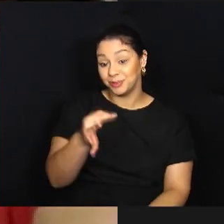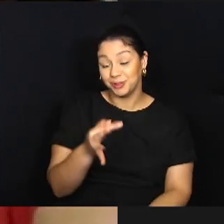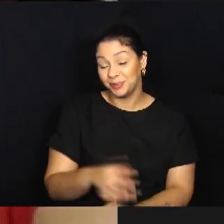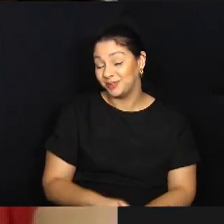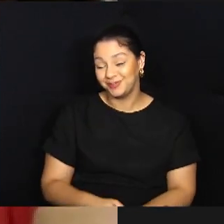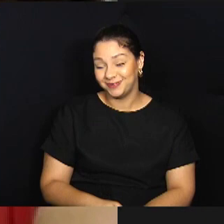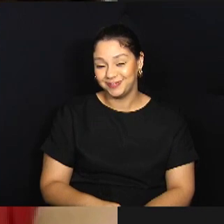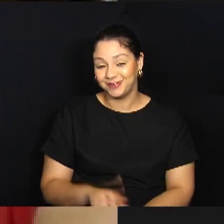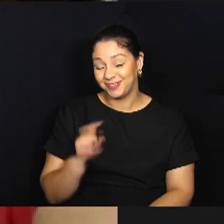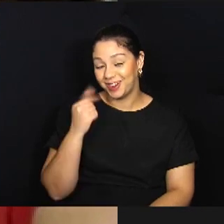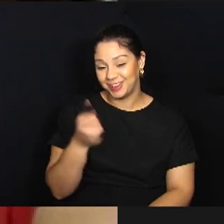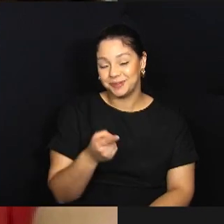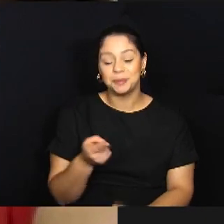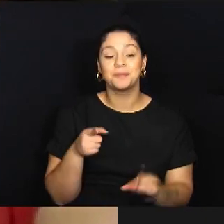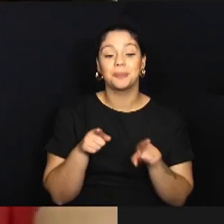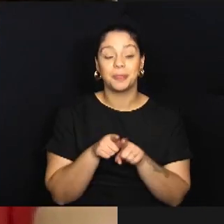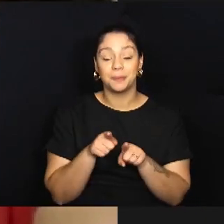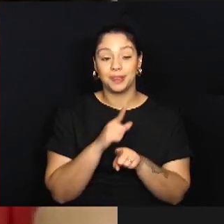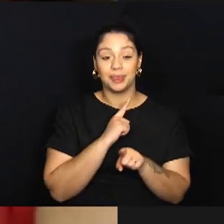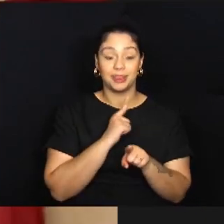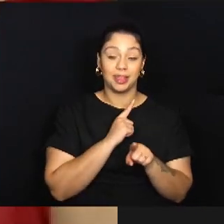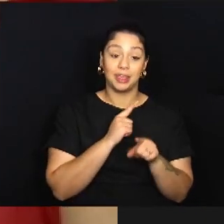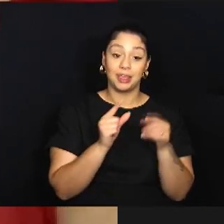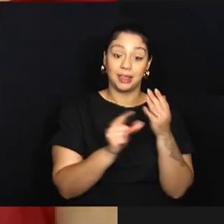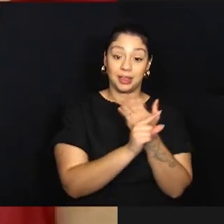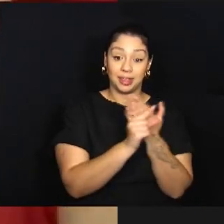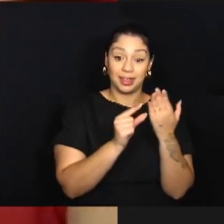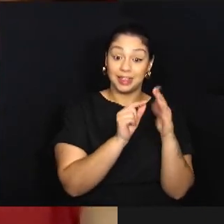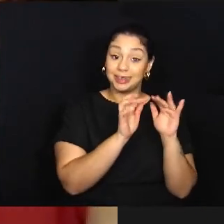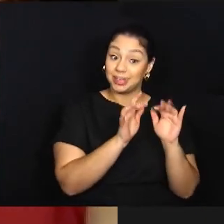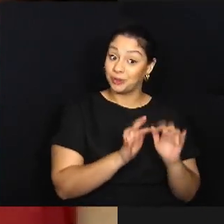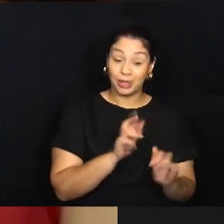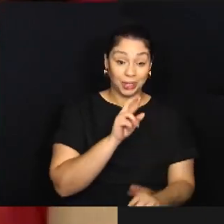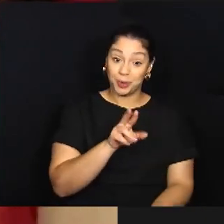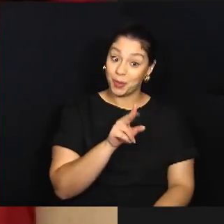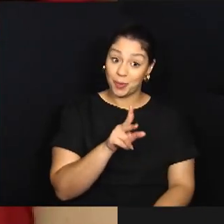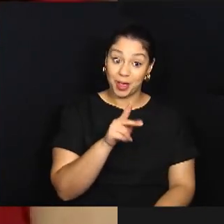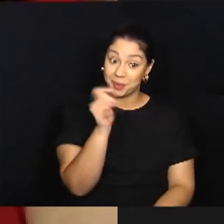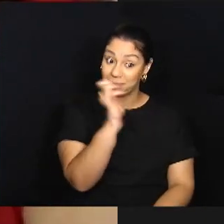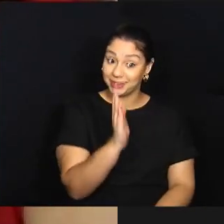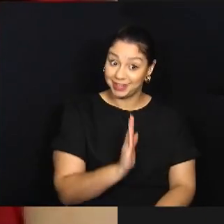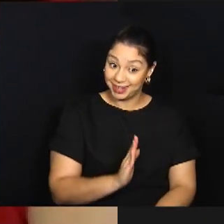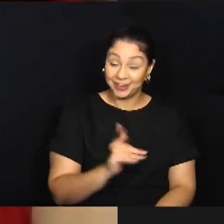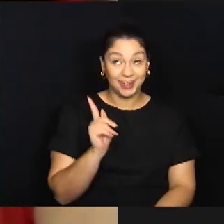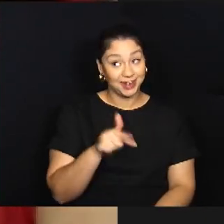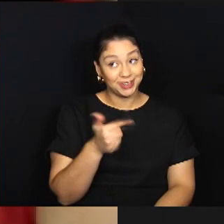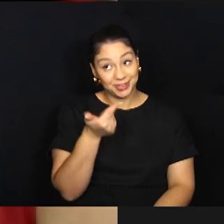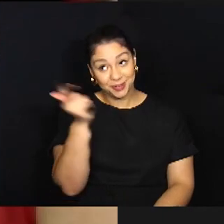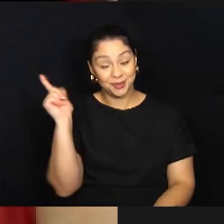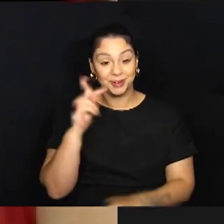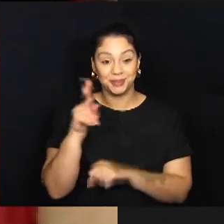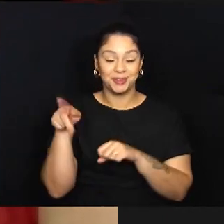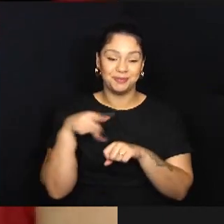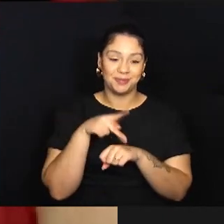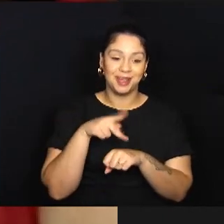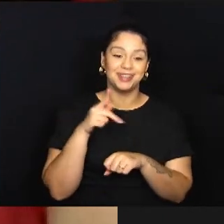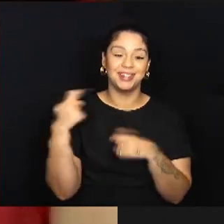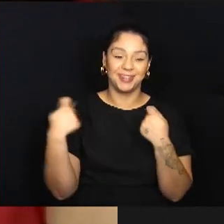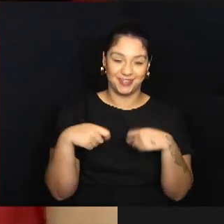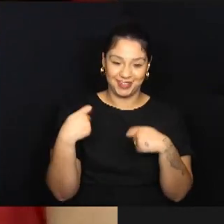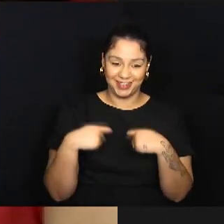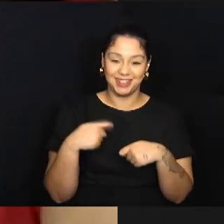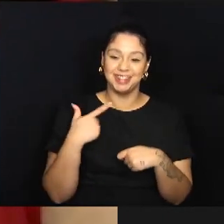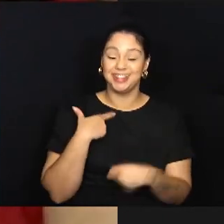qual vai ser a próxima. Tem também escritores que não são brasileiros que a gente tem vontade. Mas aí, para isso, a gente precisa conseguir patrocínio, ou a vaquinha tem que ser